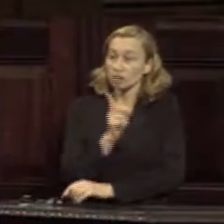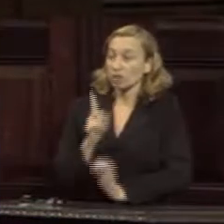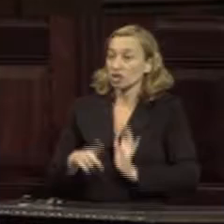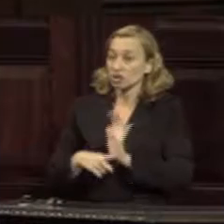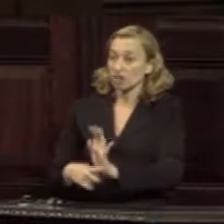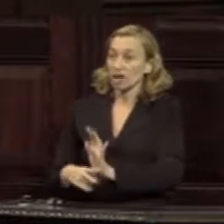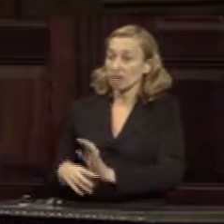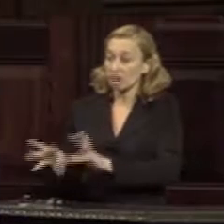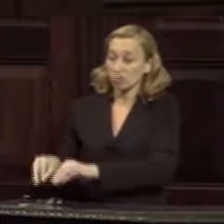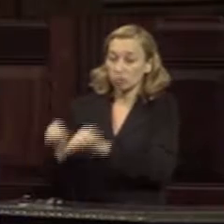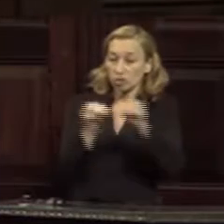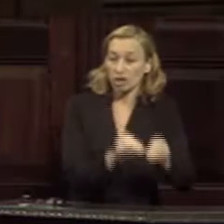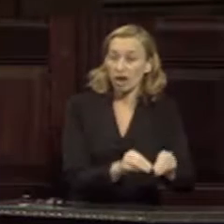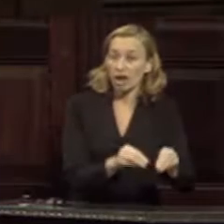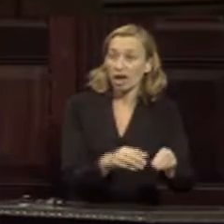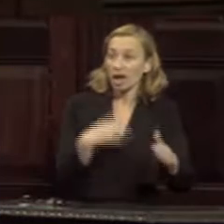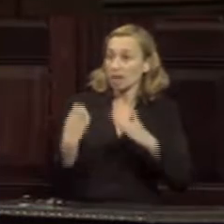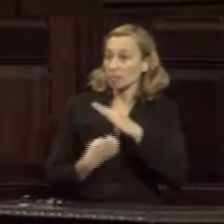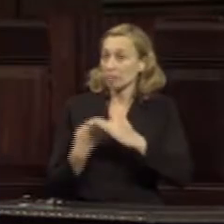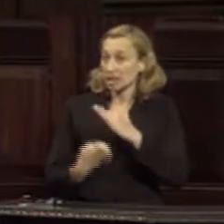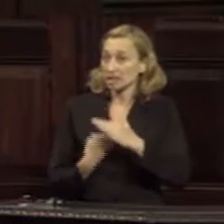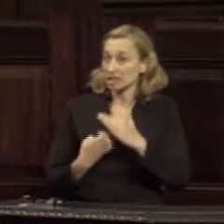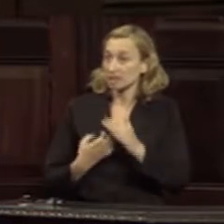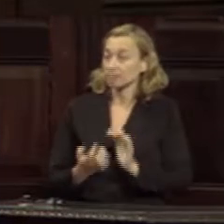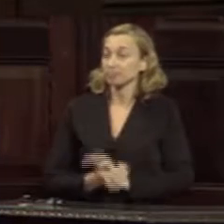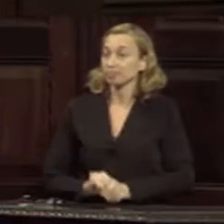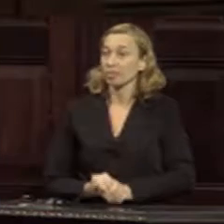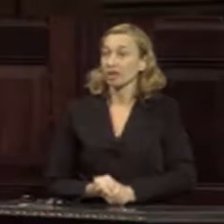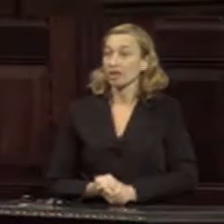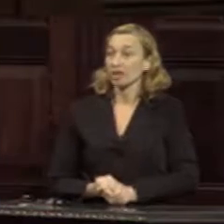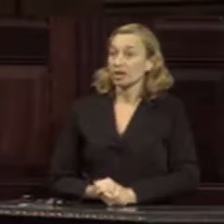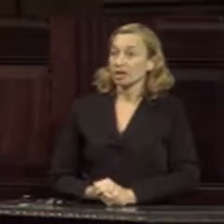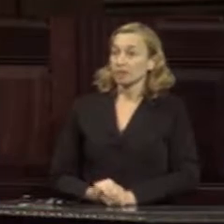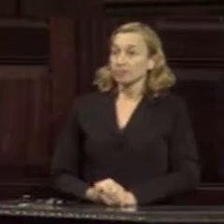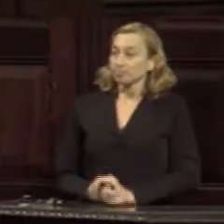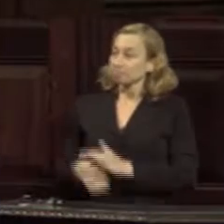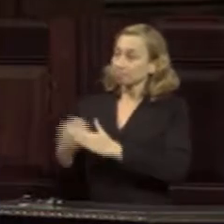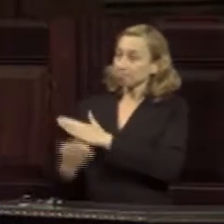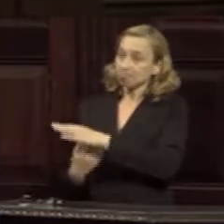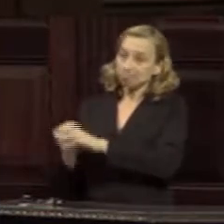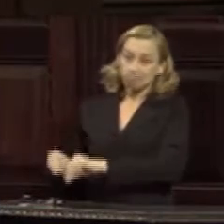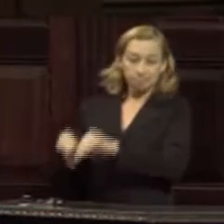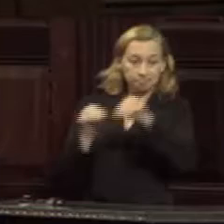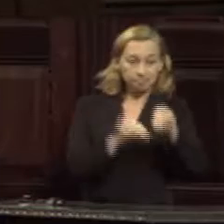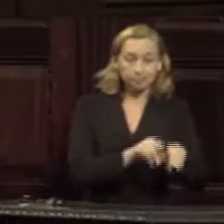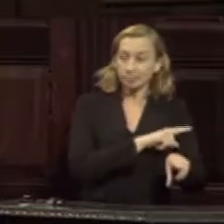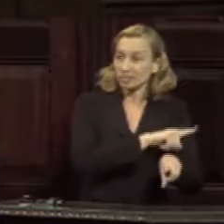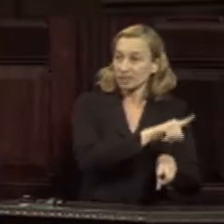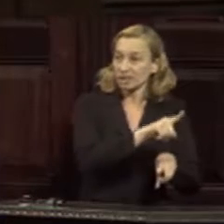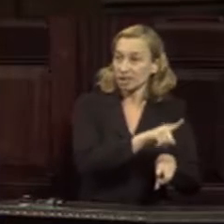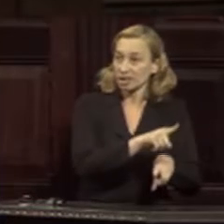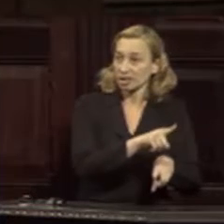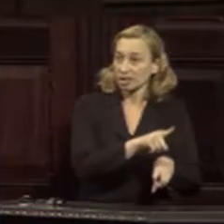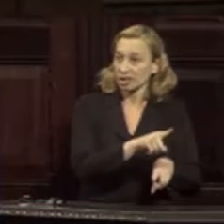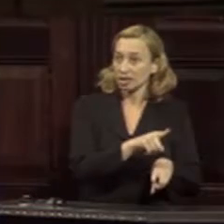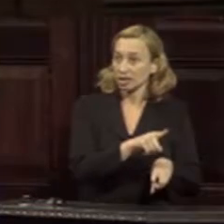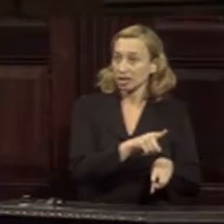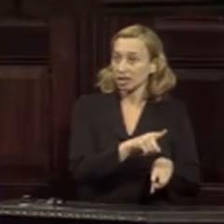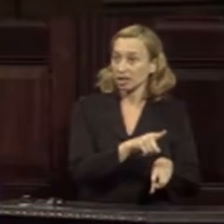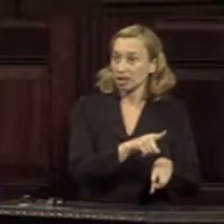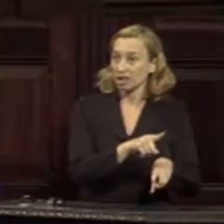empresas, elas não vão botar suas bases lá e carregar funcionários